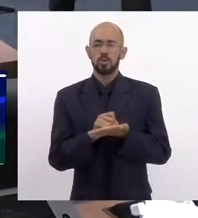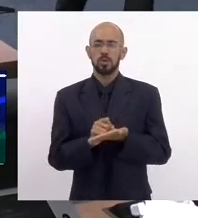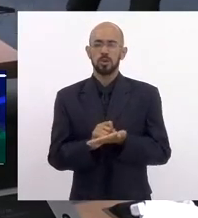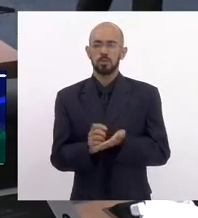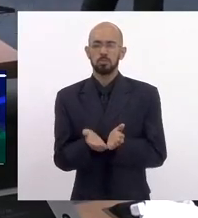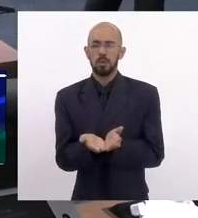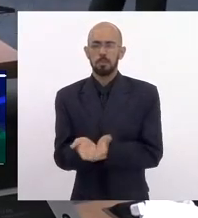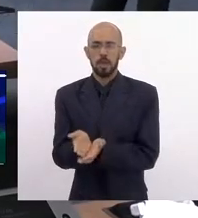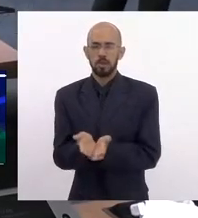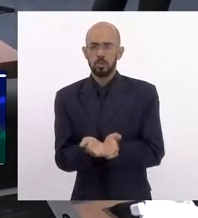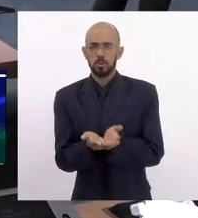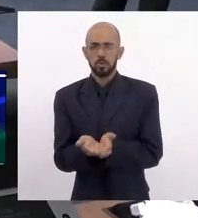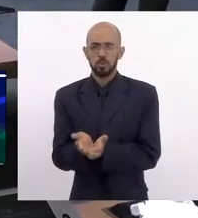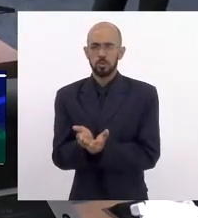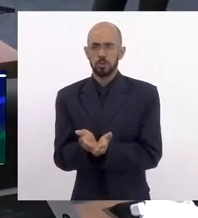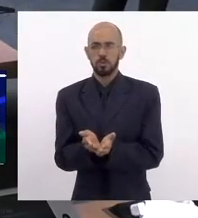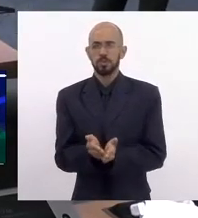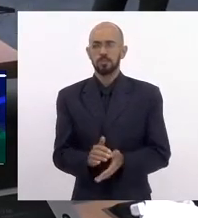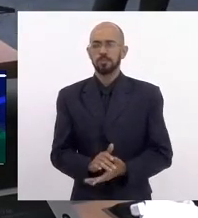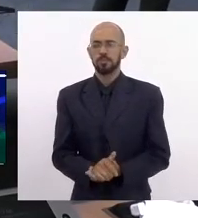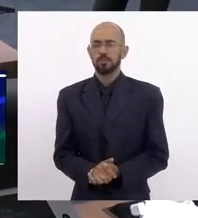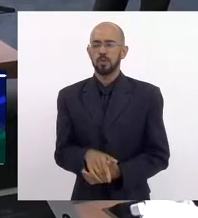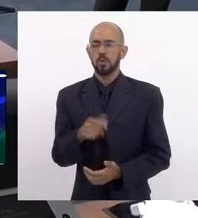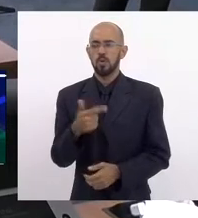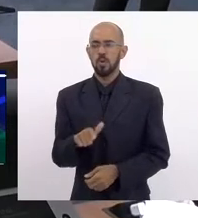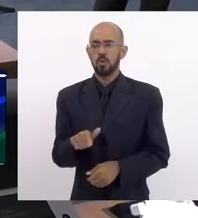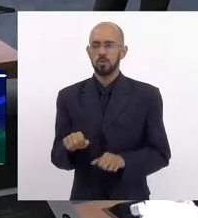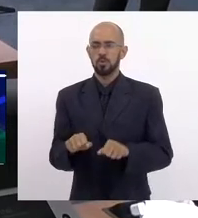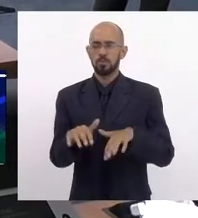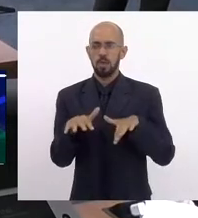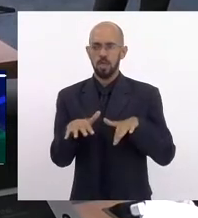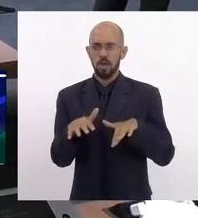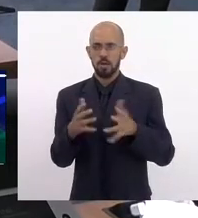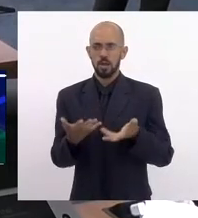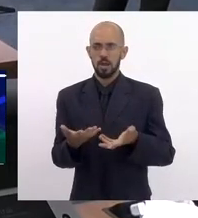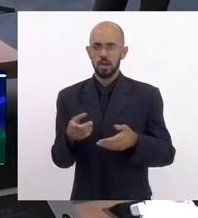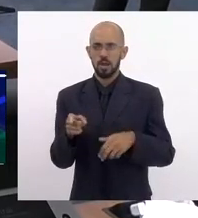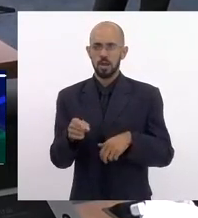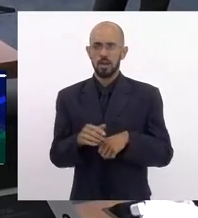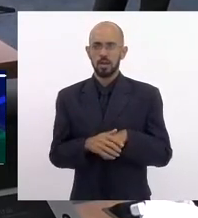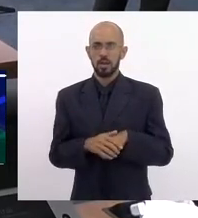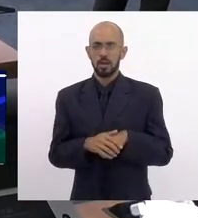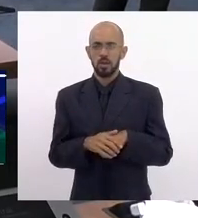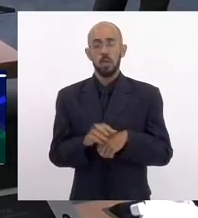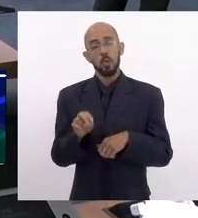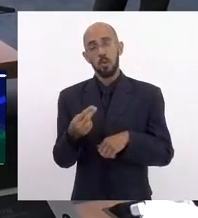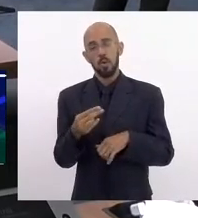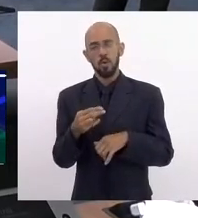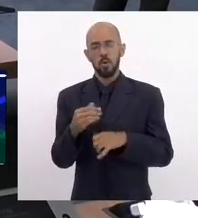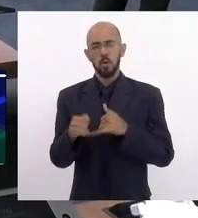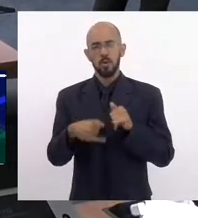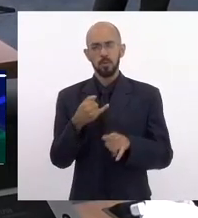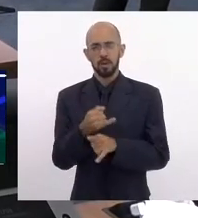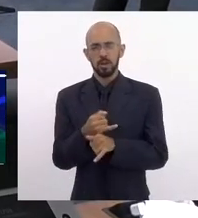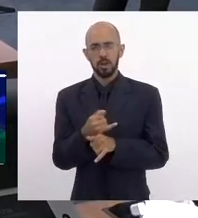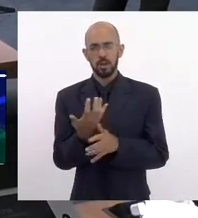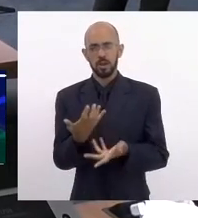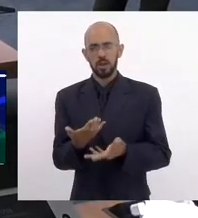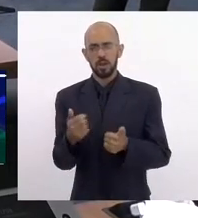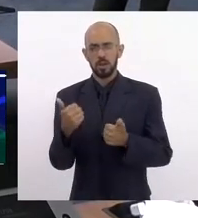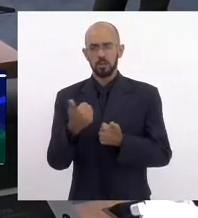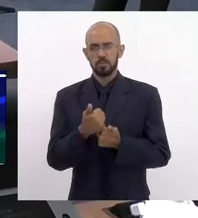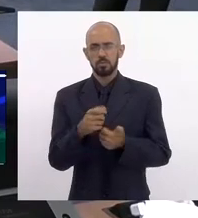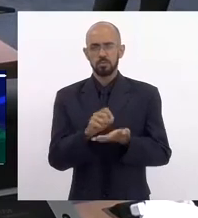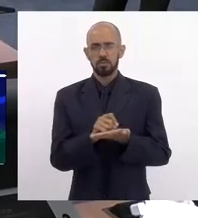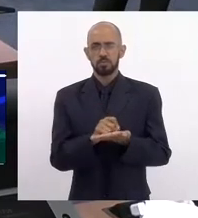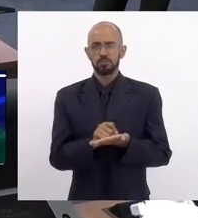Bebeto. Tem mais alguém no plenário? Tem mais alguém no plenário? Online que quer coautoria? Online que quer coautoria. Wellington